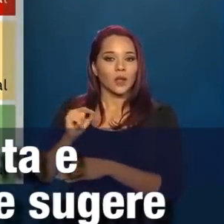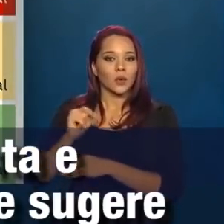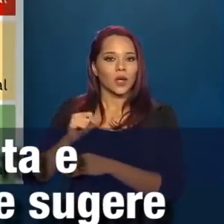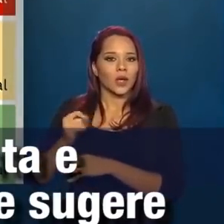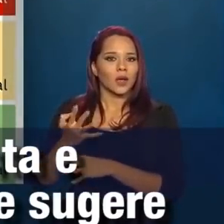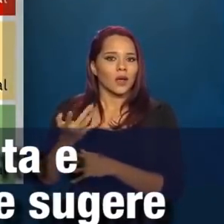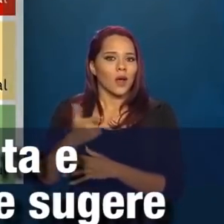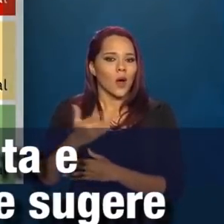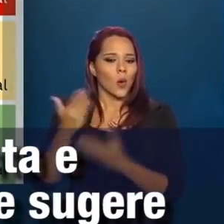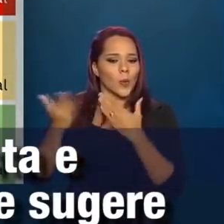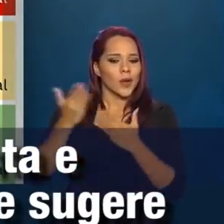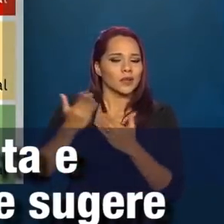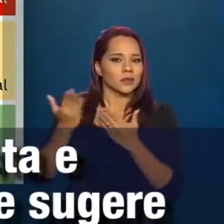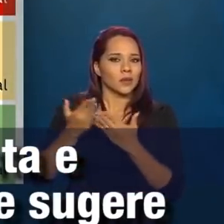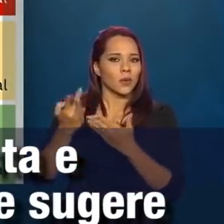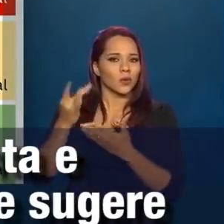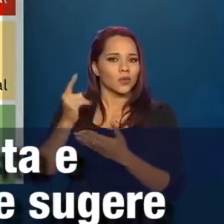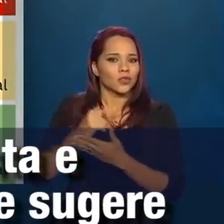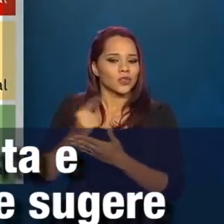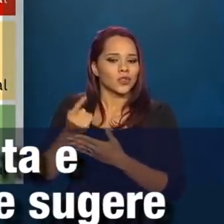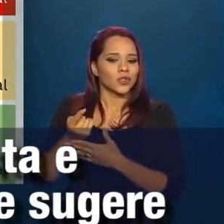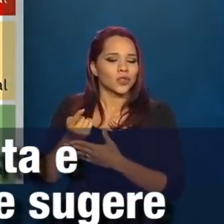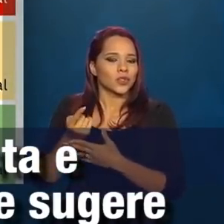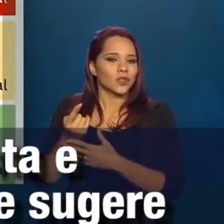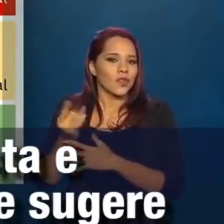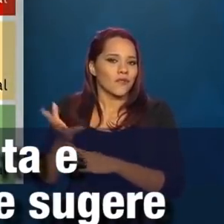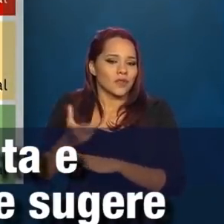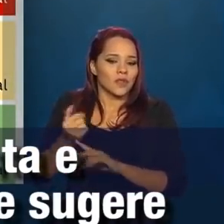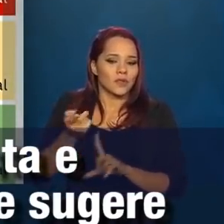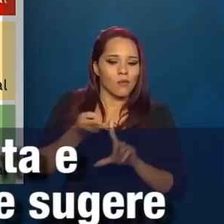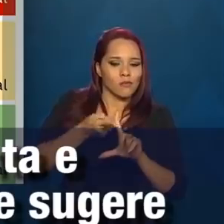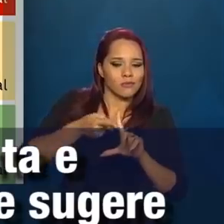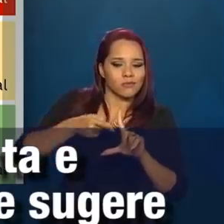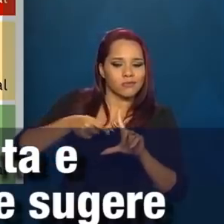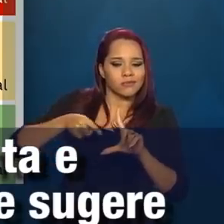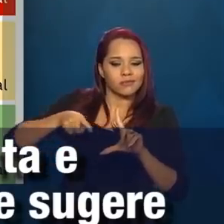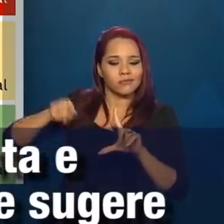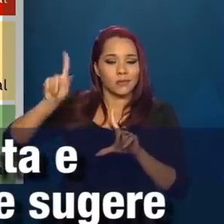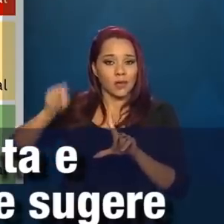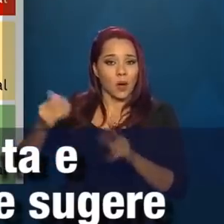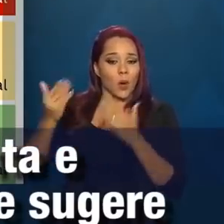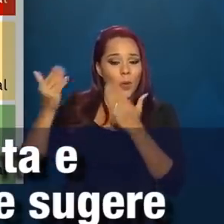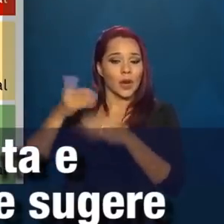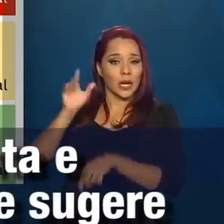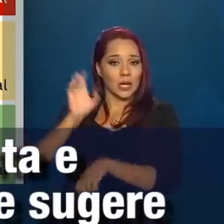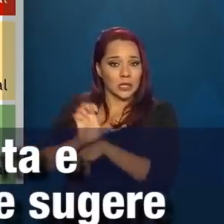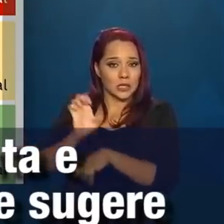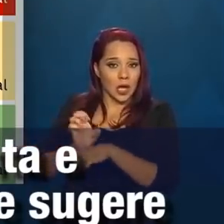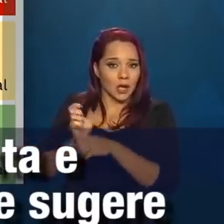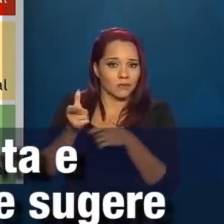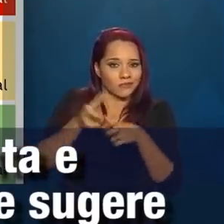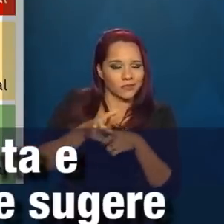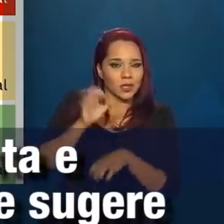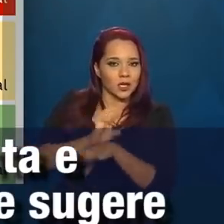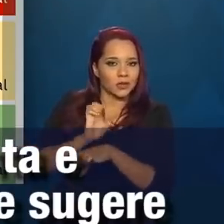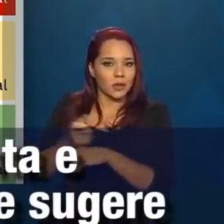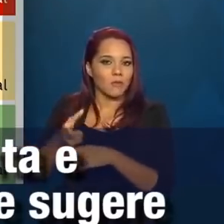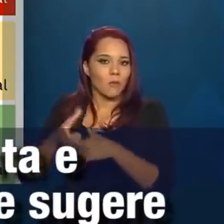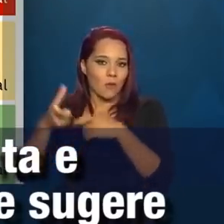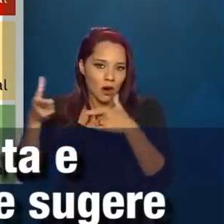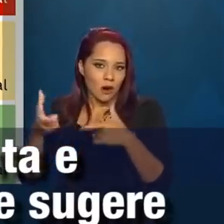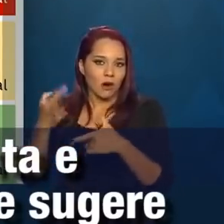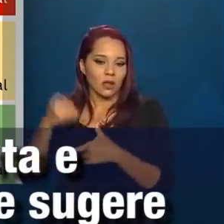coeficiente de incidência, é uma métrica que homogeneiza, é mais fácil comparar estados pequenos com estados grandes, porque a